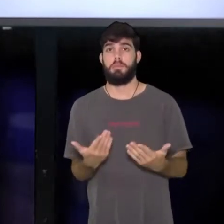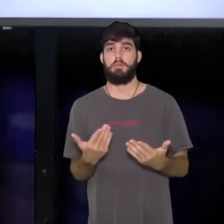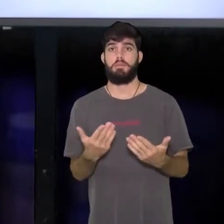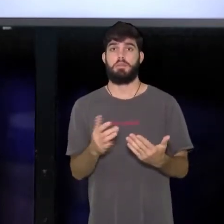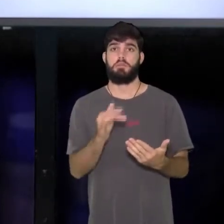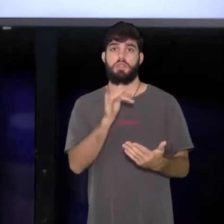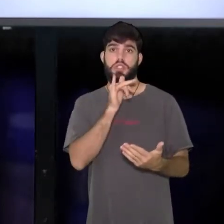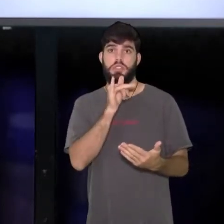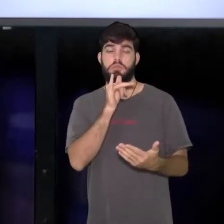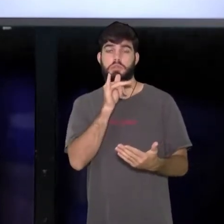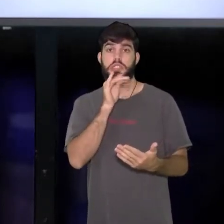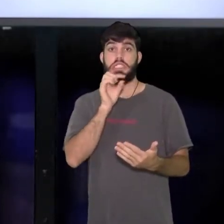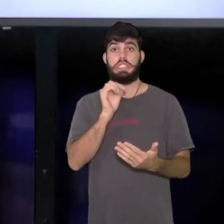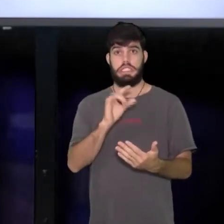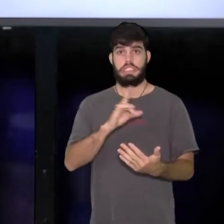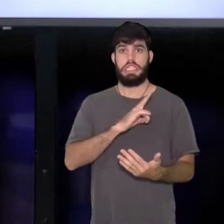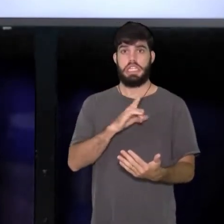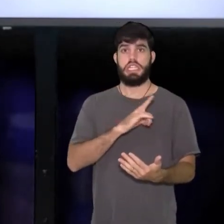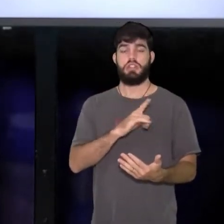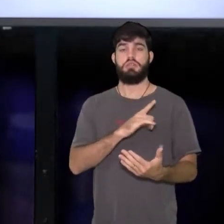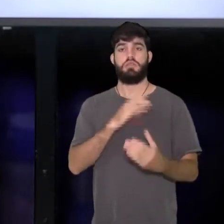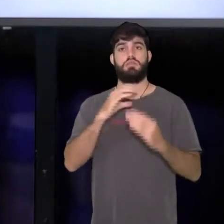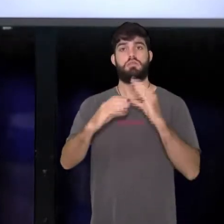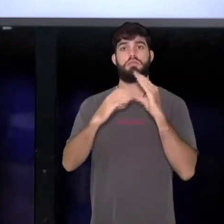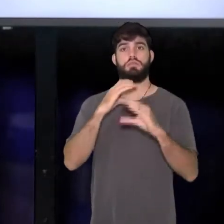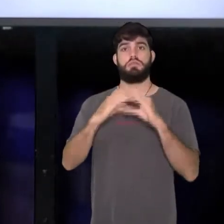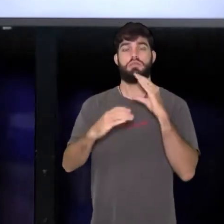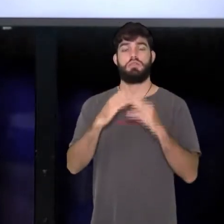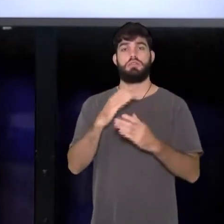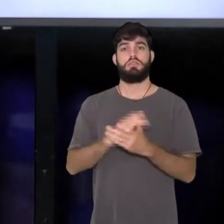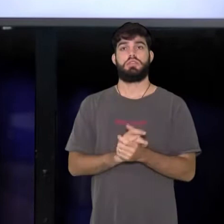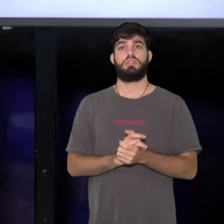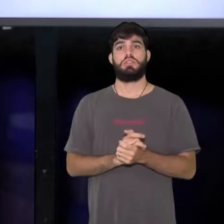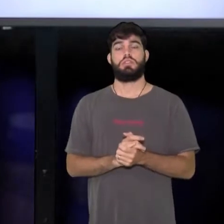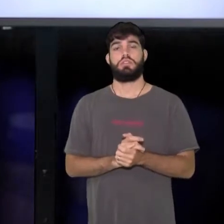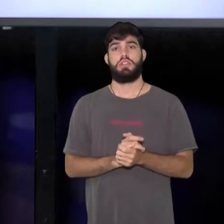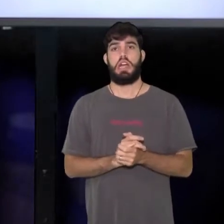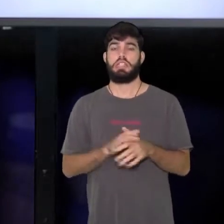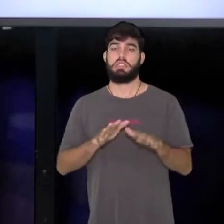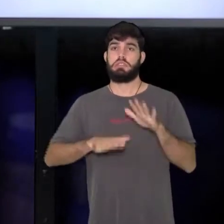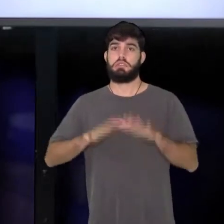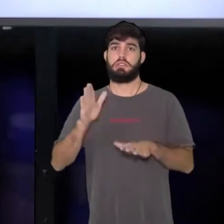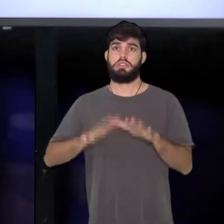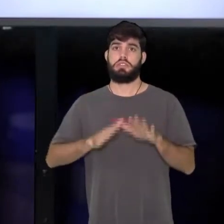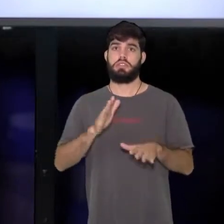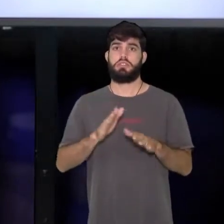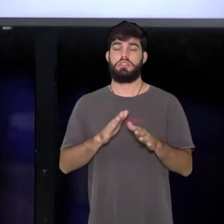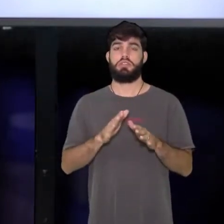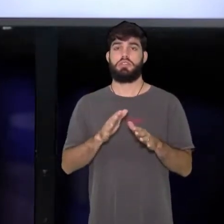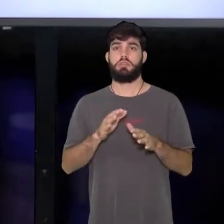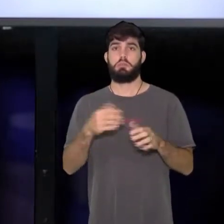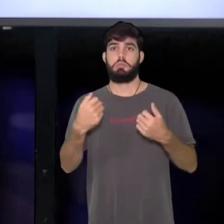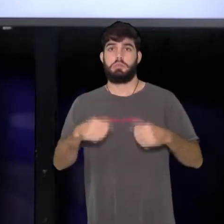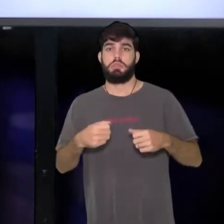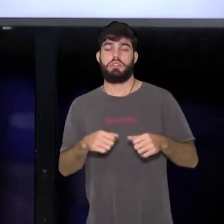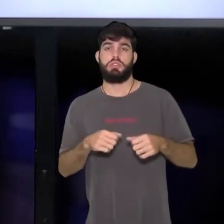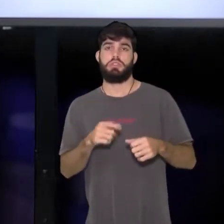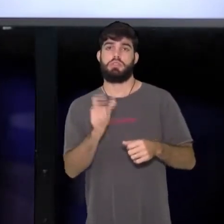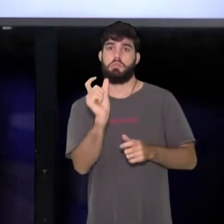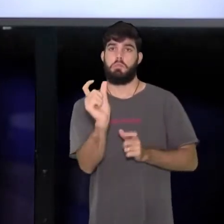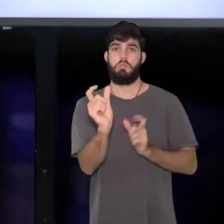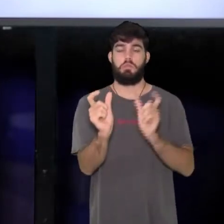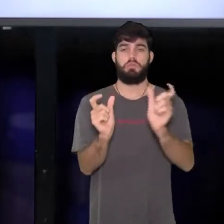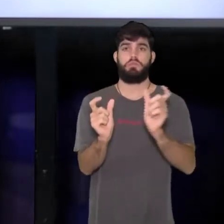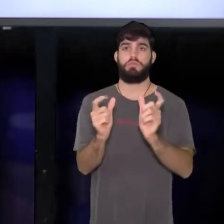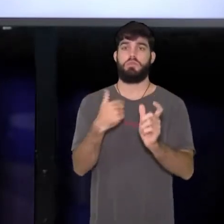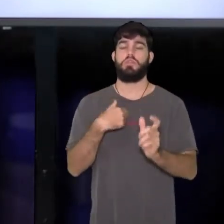há comunicação através de um determinado recurso que não necessariamente precisa de palavras,